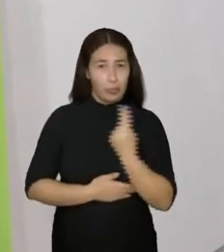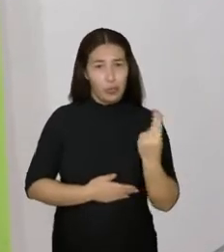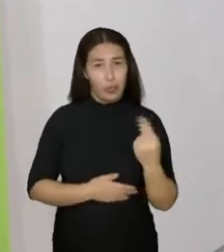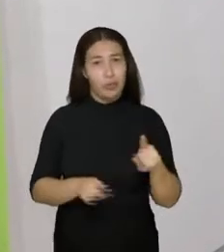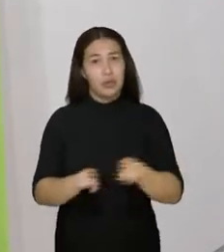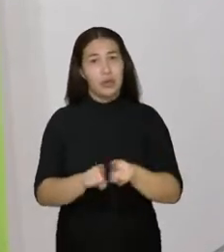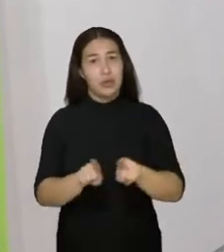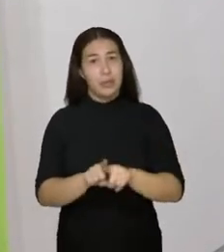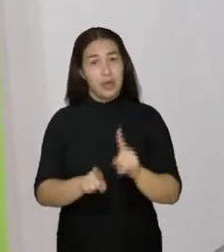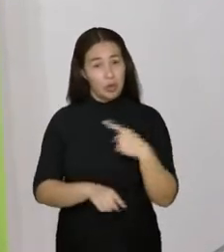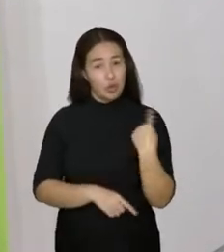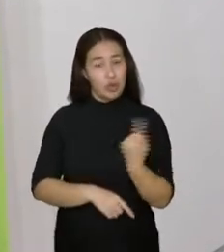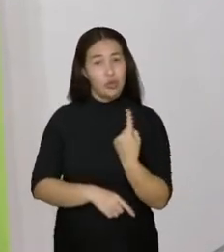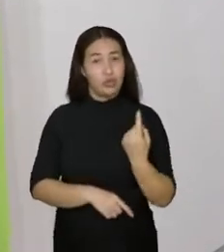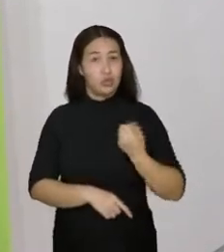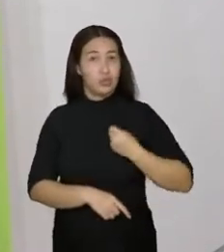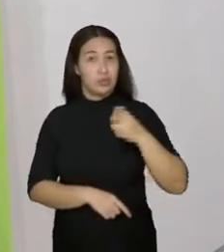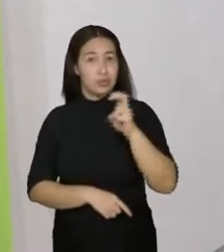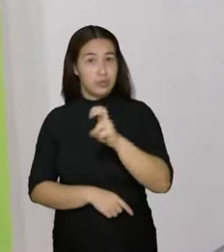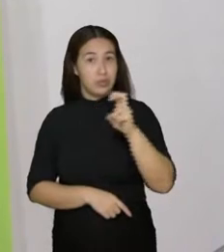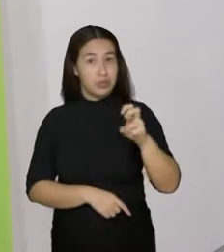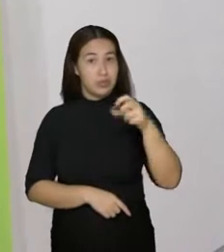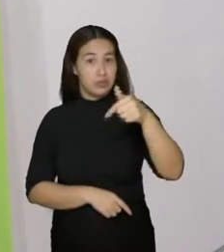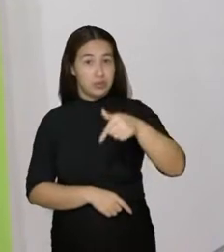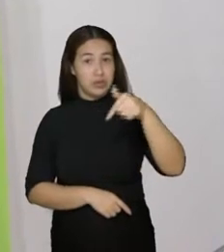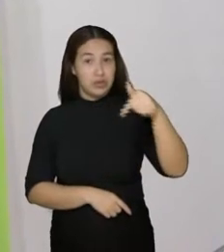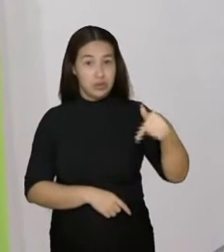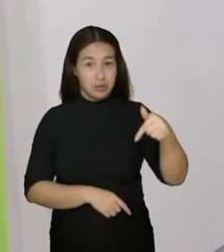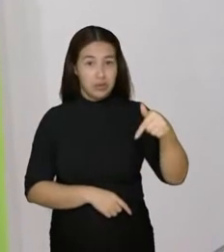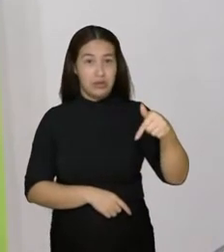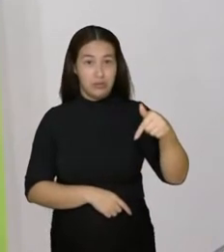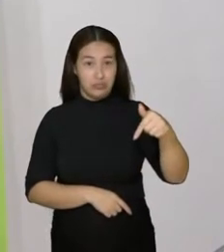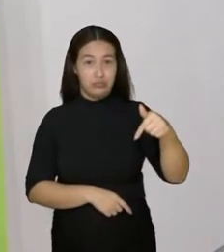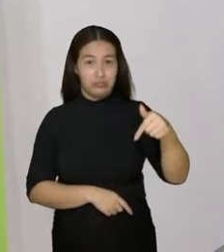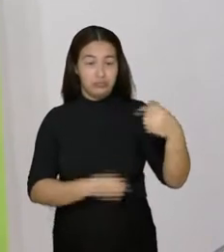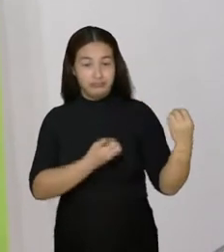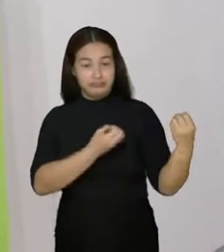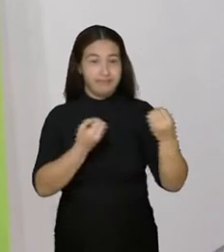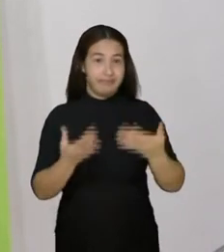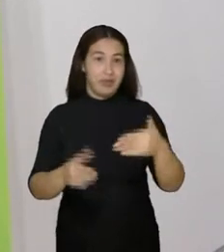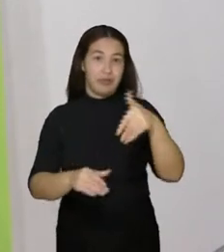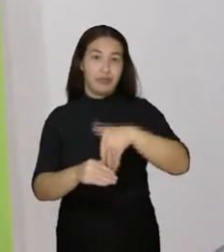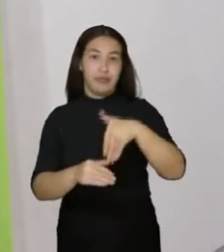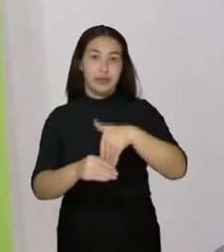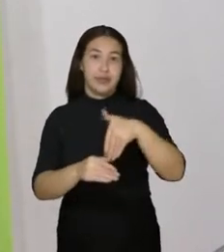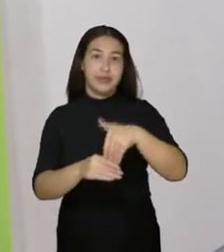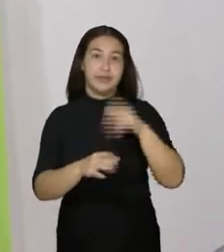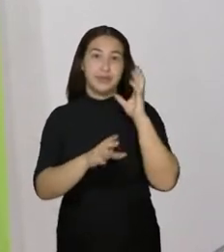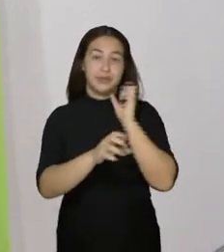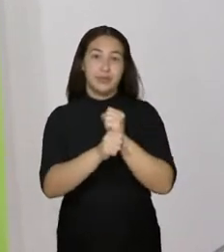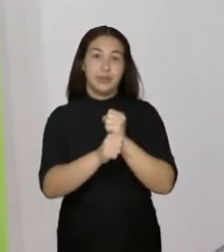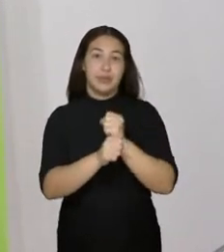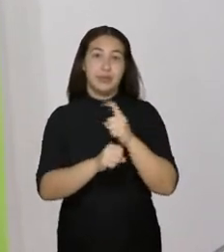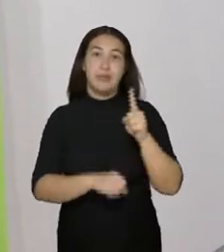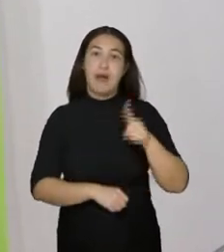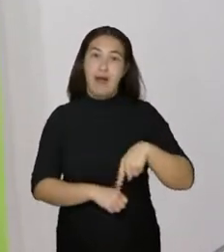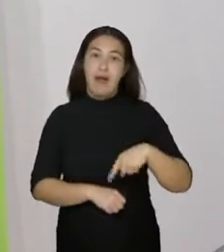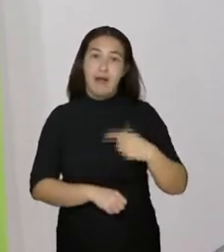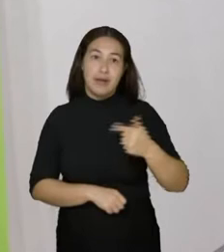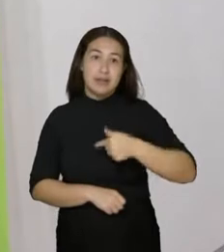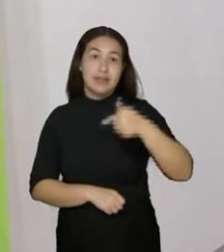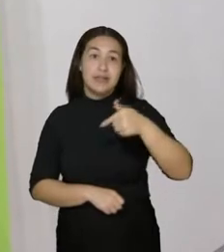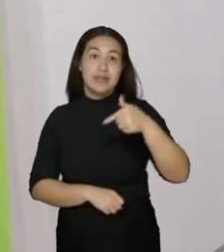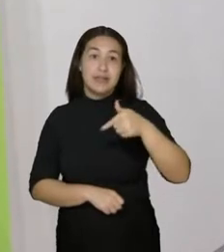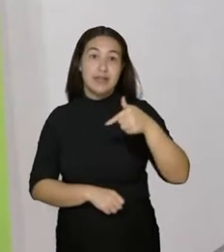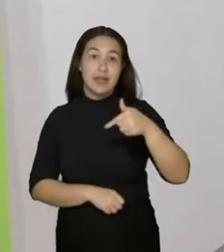número 5577 e nos eram essa belíssima votação nos colocando como sétimo